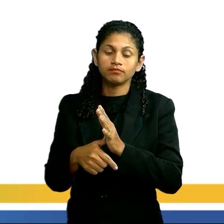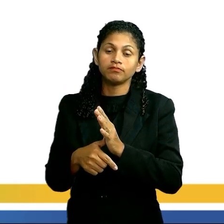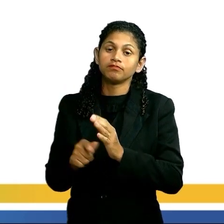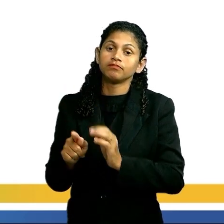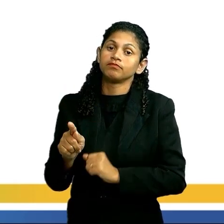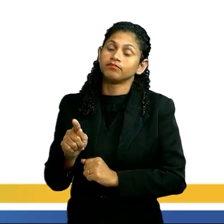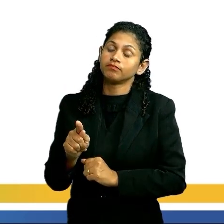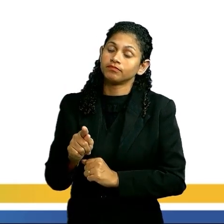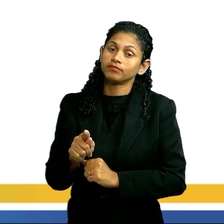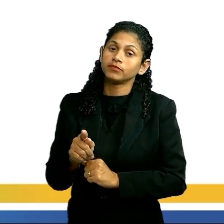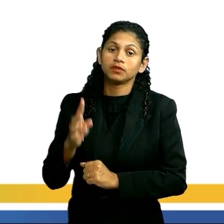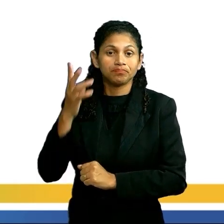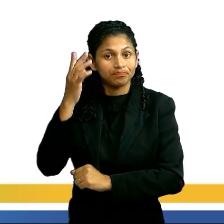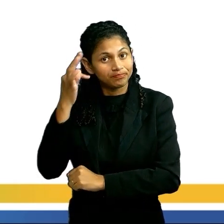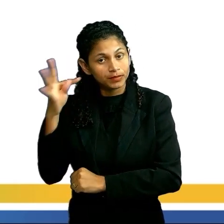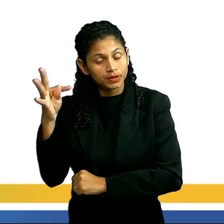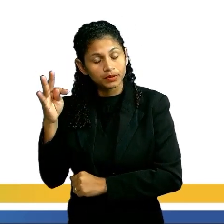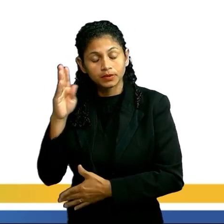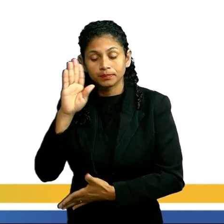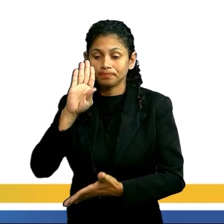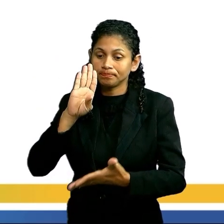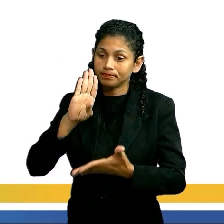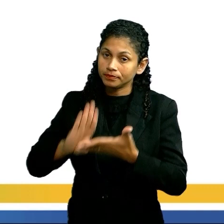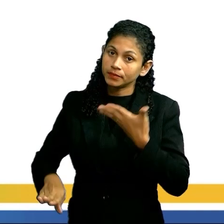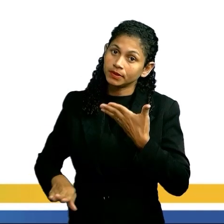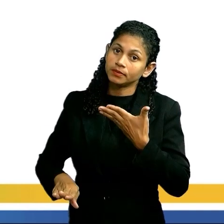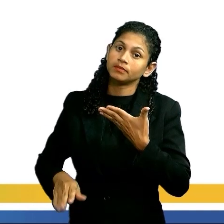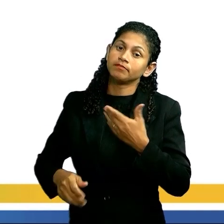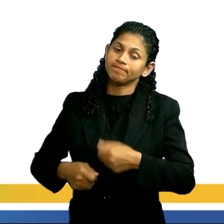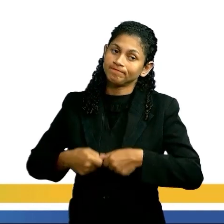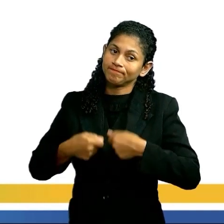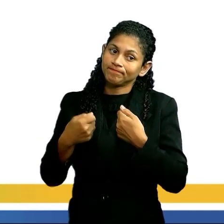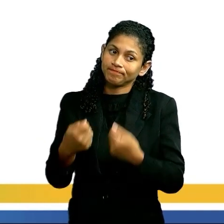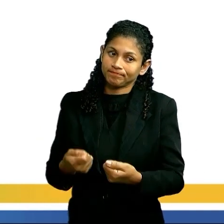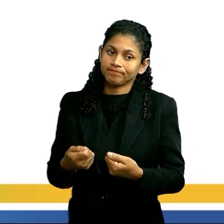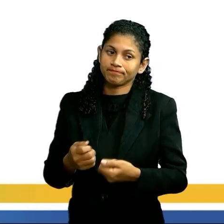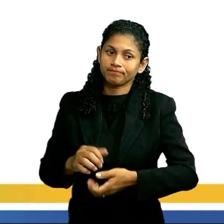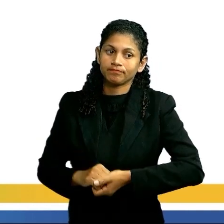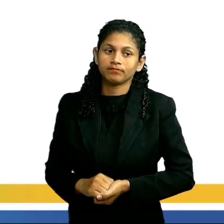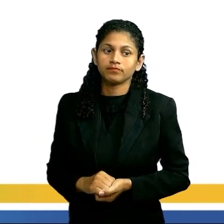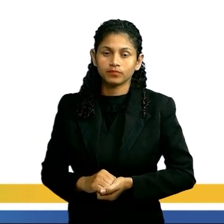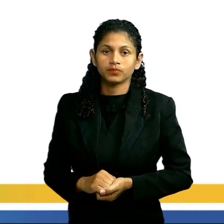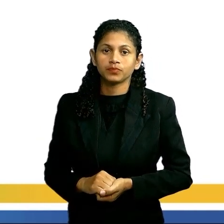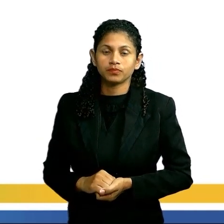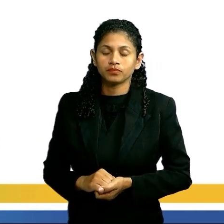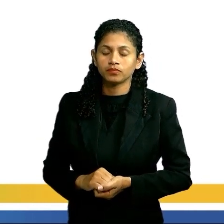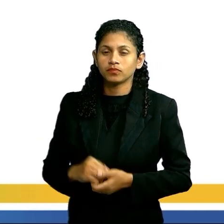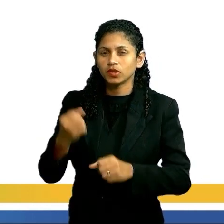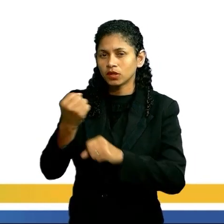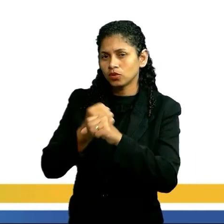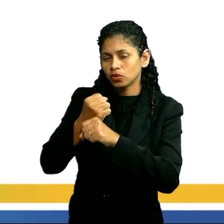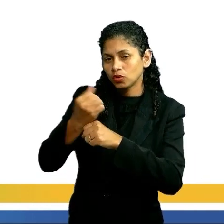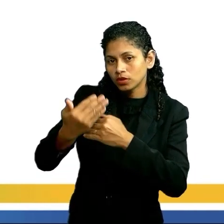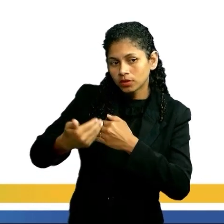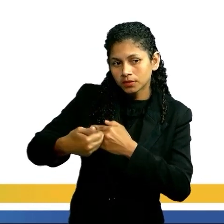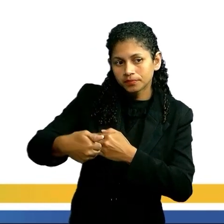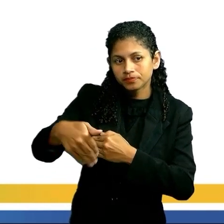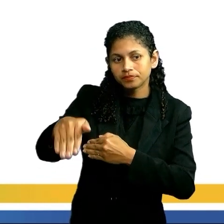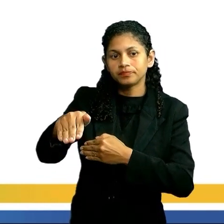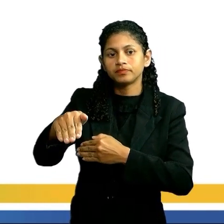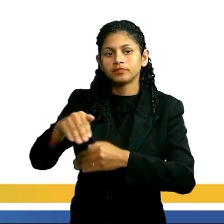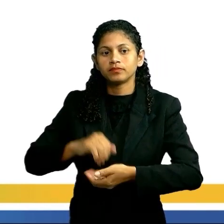daí caiu por terra, essa teoria da força vital. Tá? Nos anos subsequentes à síntese de